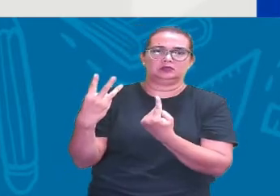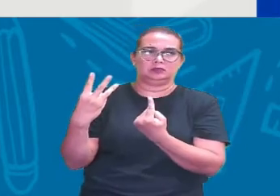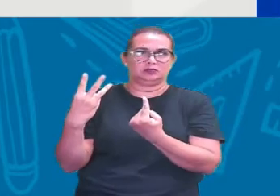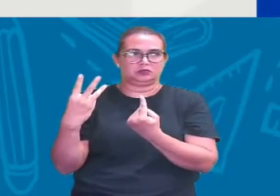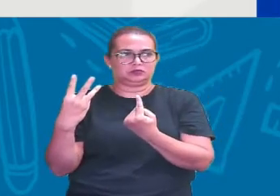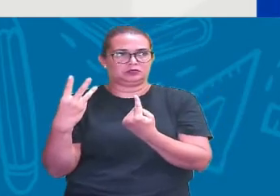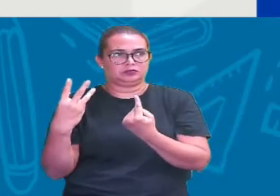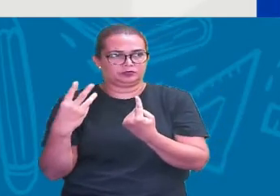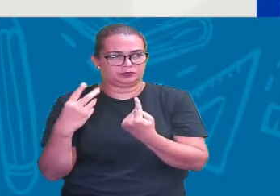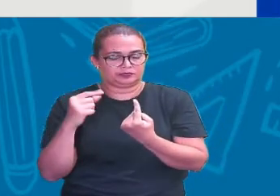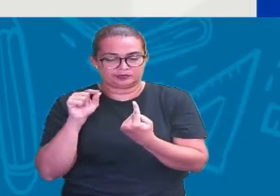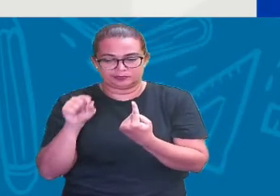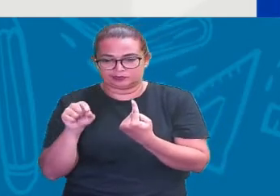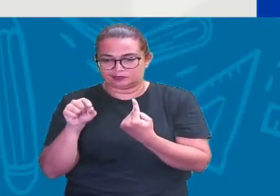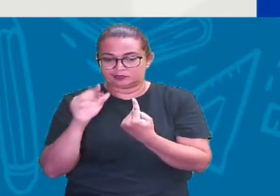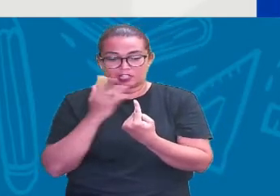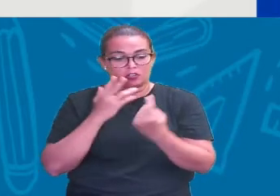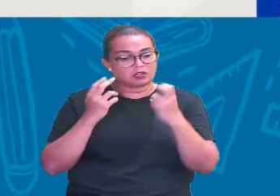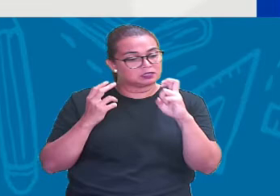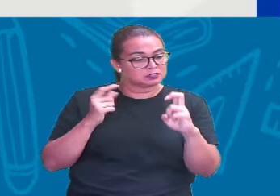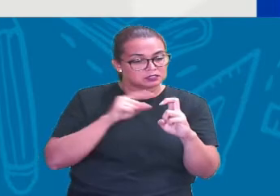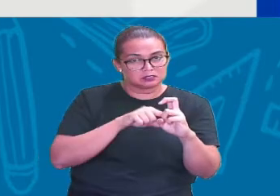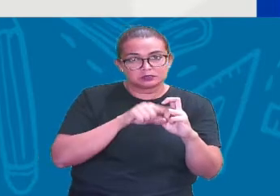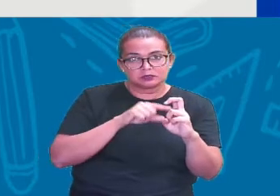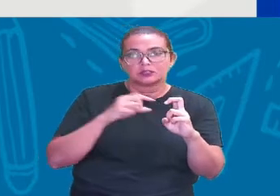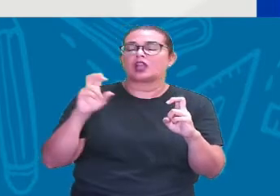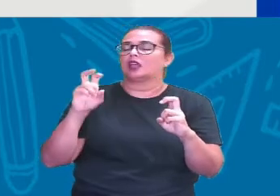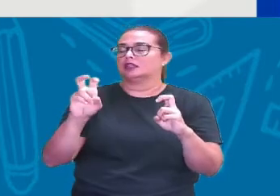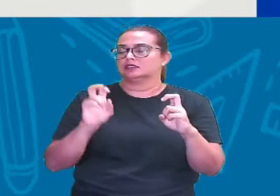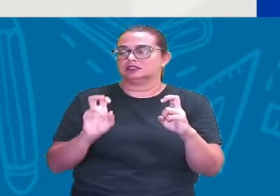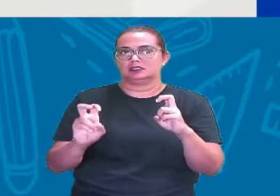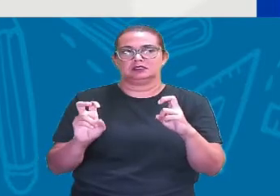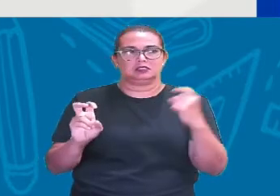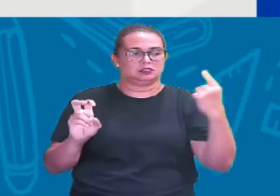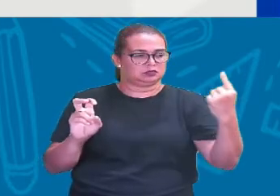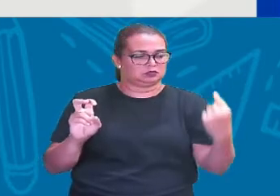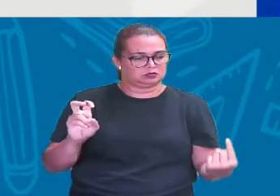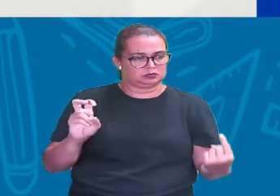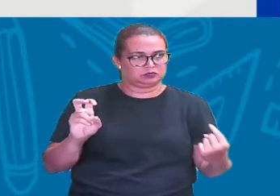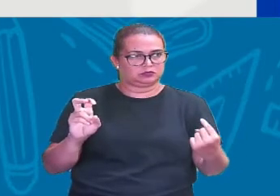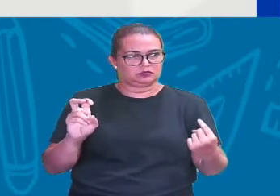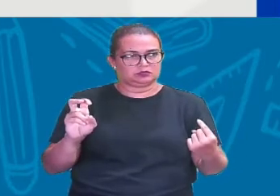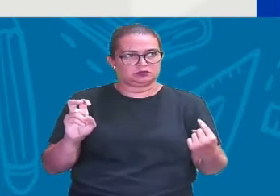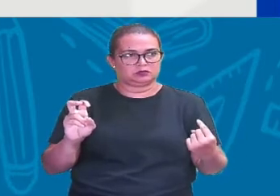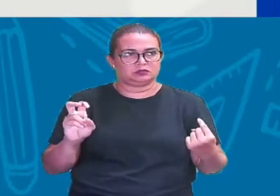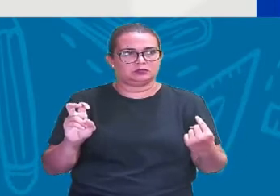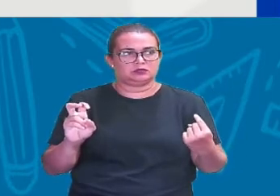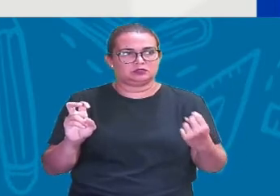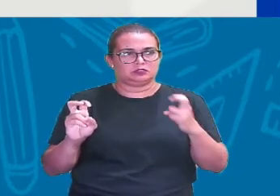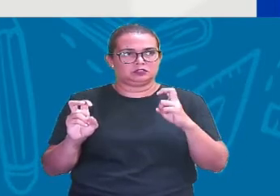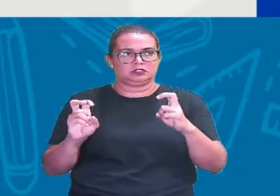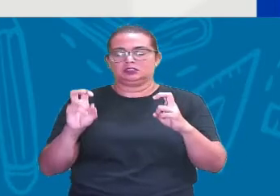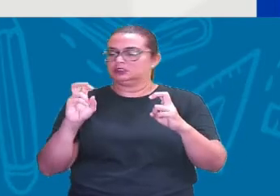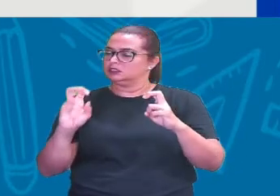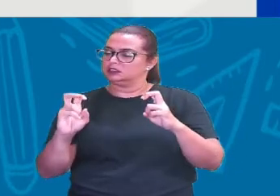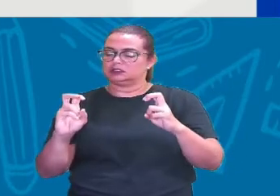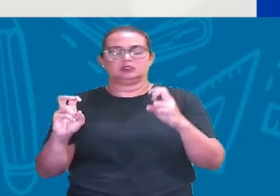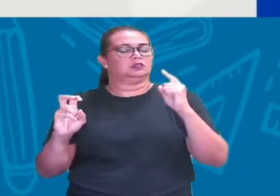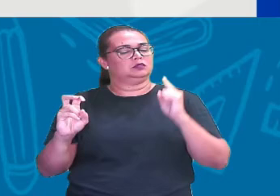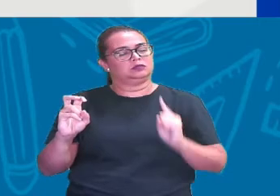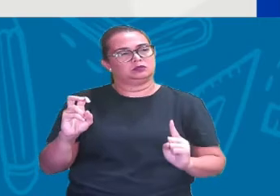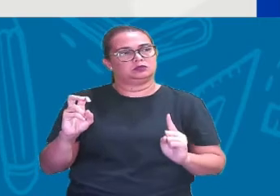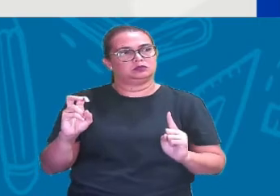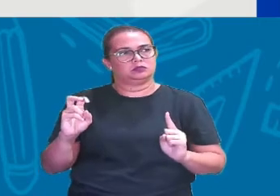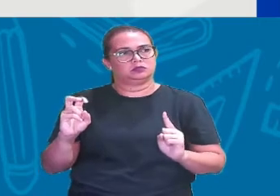3, 1. Ó, só tem um 5 para dividir agora. 1 repete, que já acabou. 5 dividido por